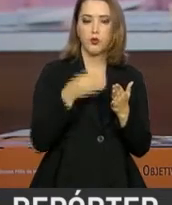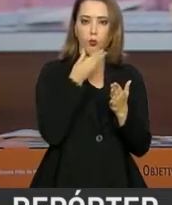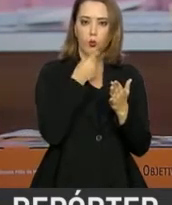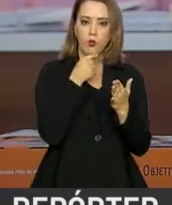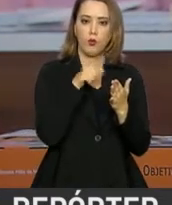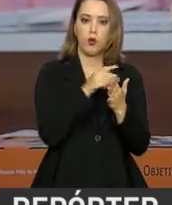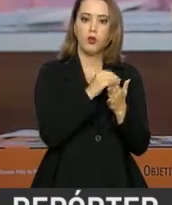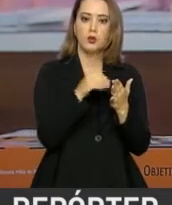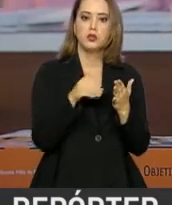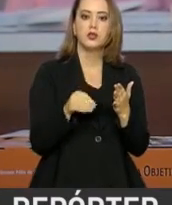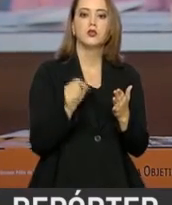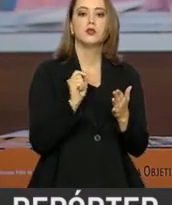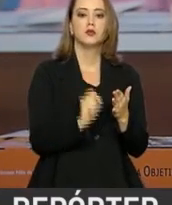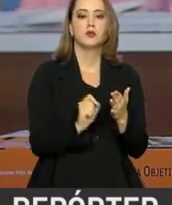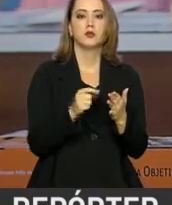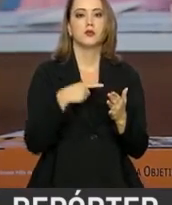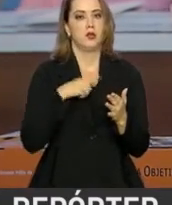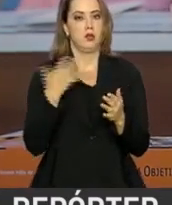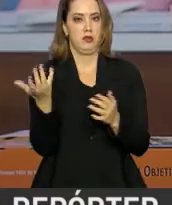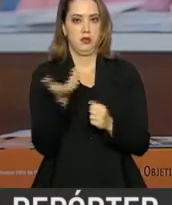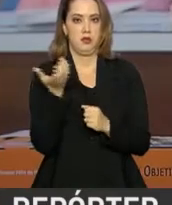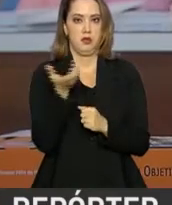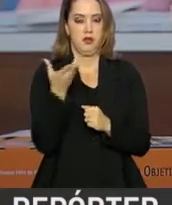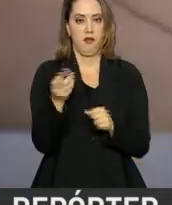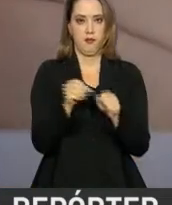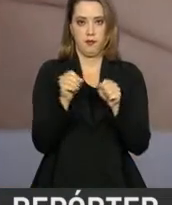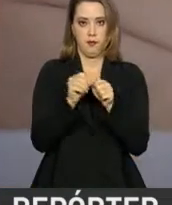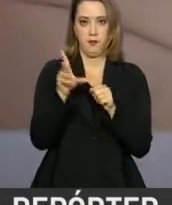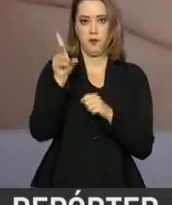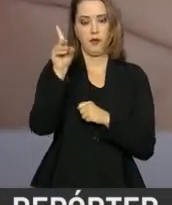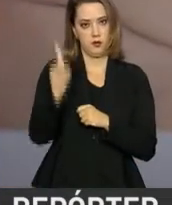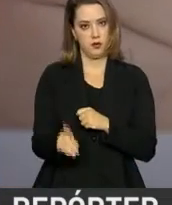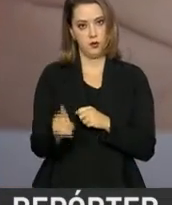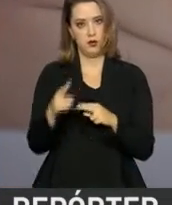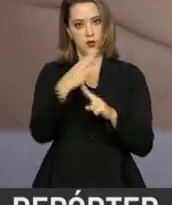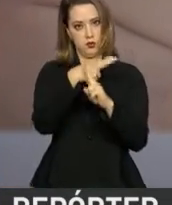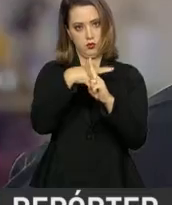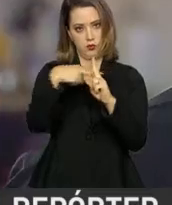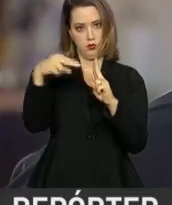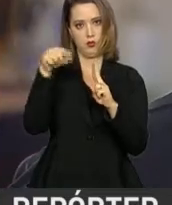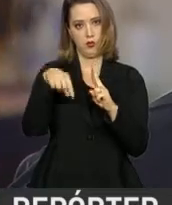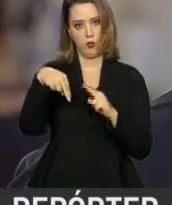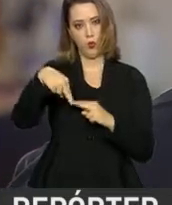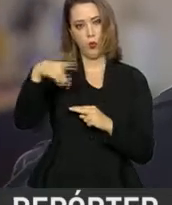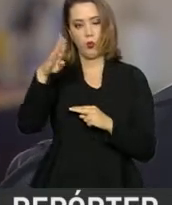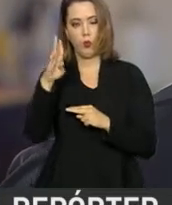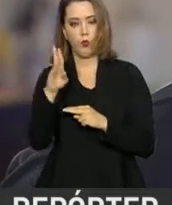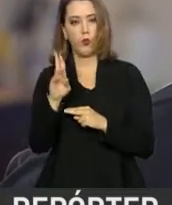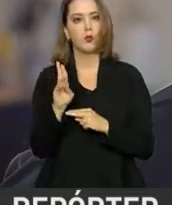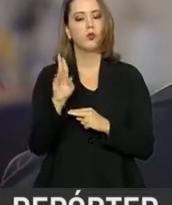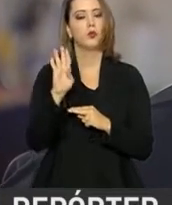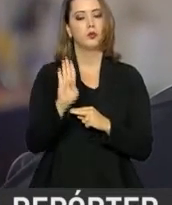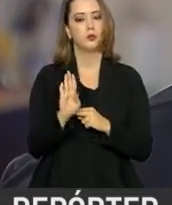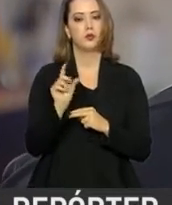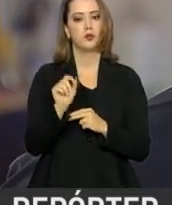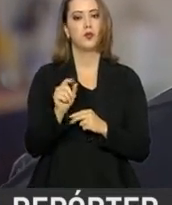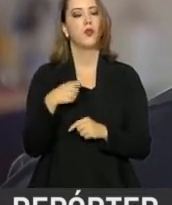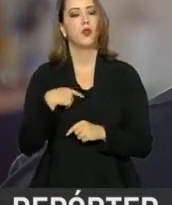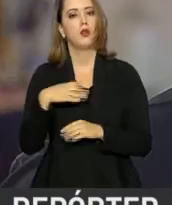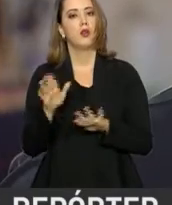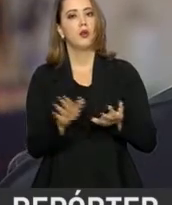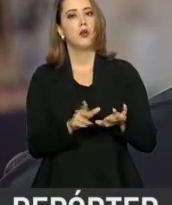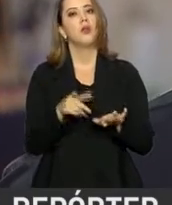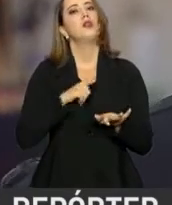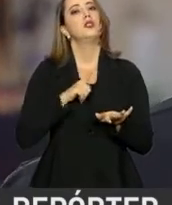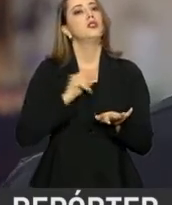as dificuldades e conquistar uma vaga no curso de direito na universidade de brasília o número de pessoas que têm dificuldade em relação à igreja é pouco